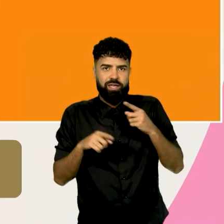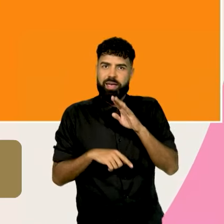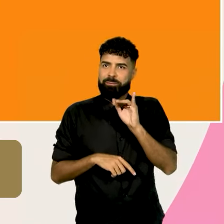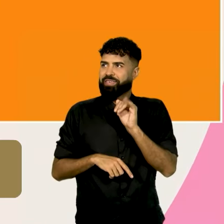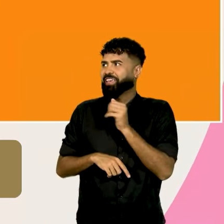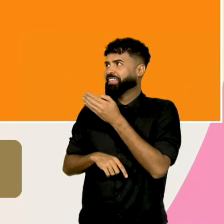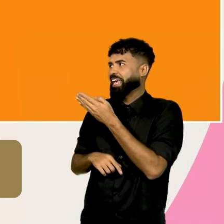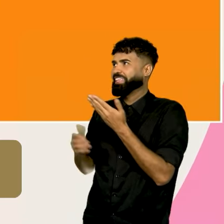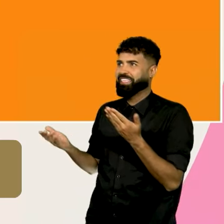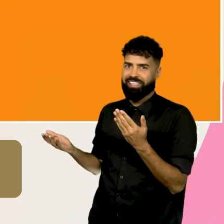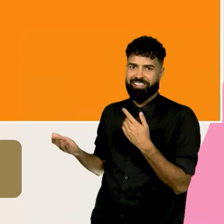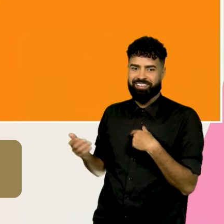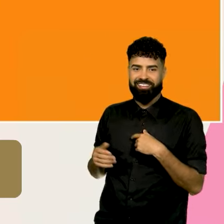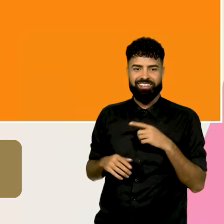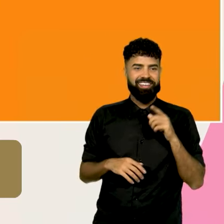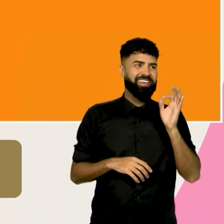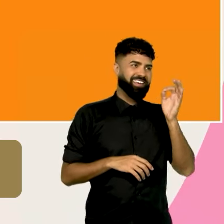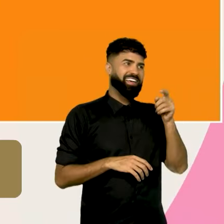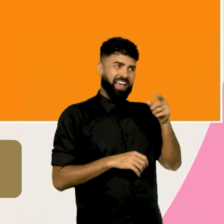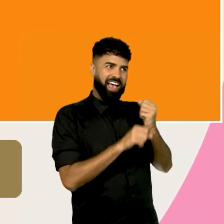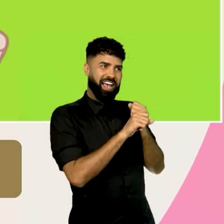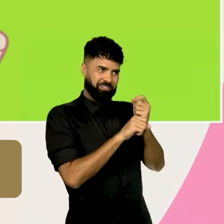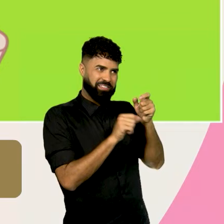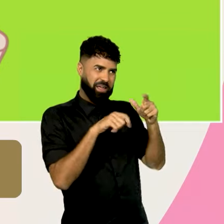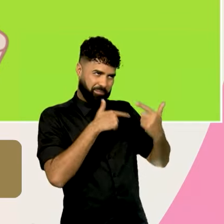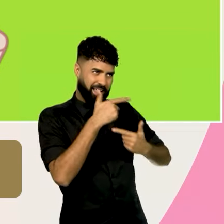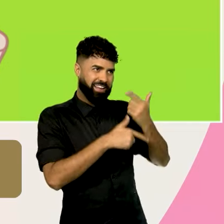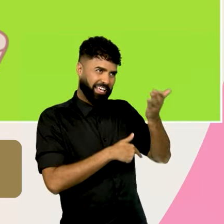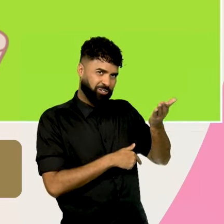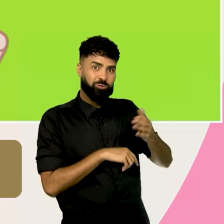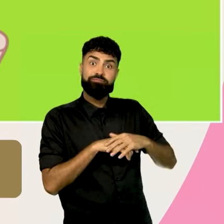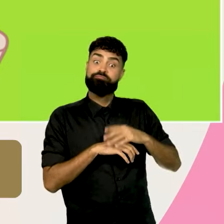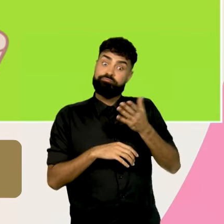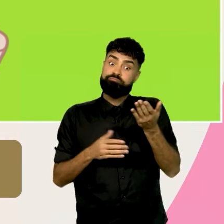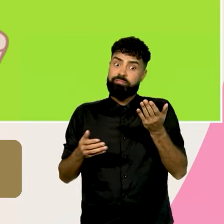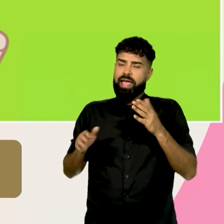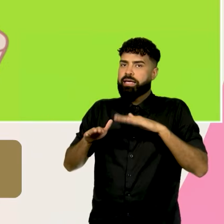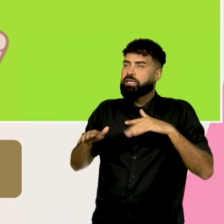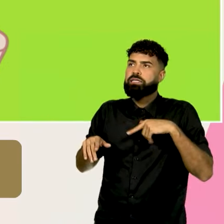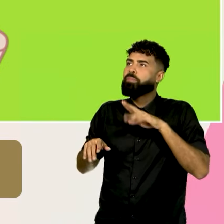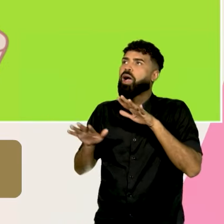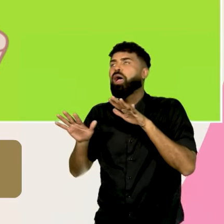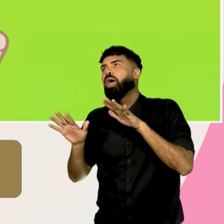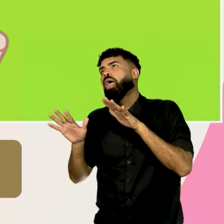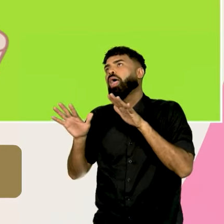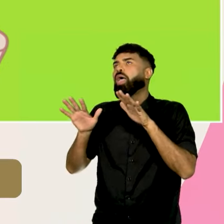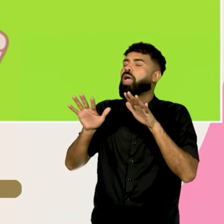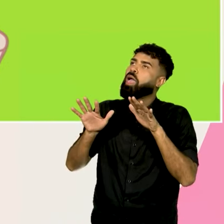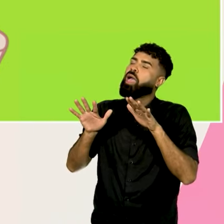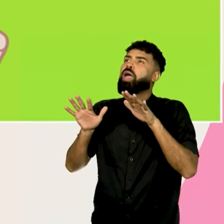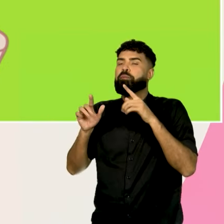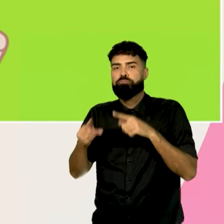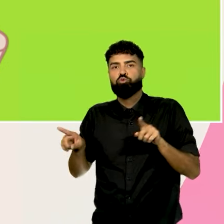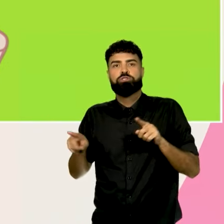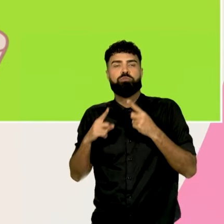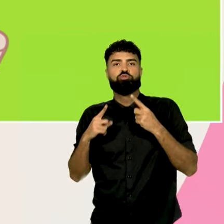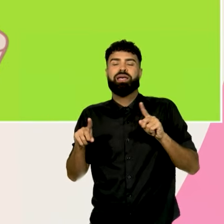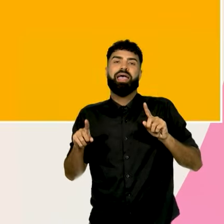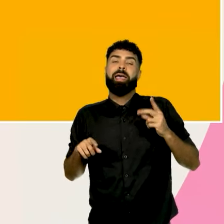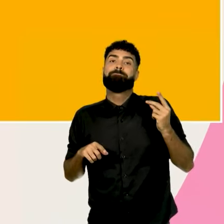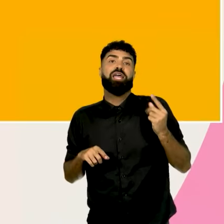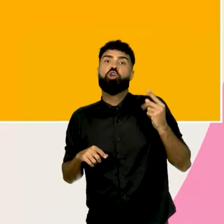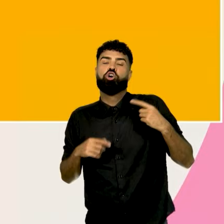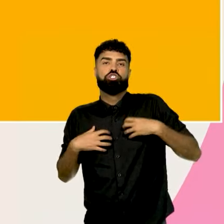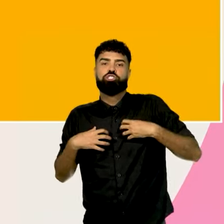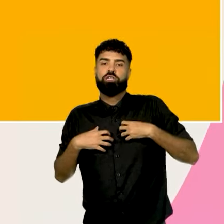Uhum. Poxa. A vida inteira, né, Bia? É. Nossa. Então, assim, elas realmente ficam fascinadas por música. A música com a criança é a melhor forma de